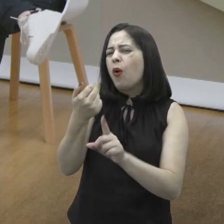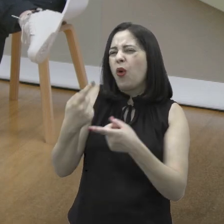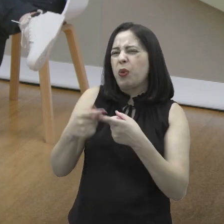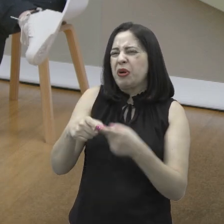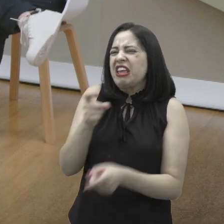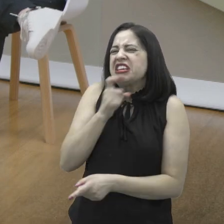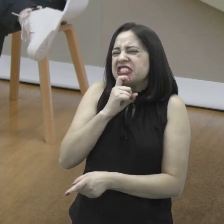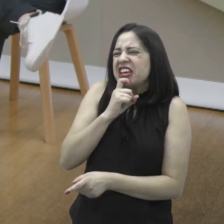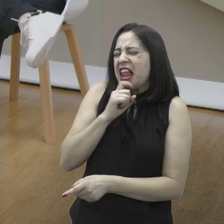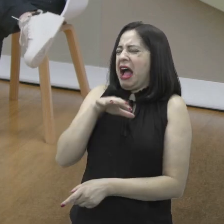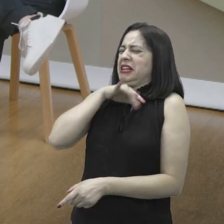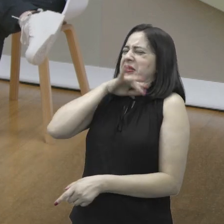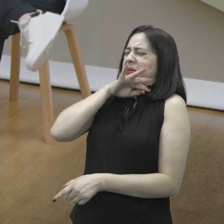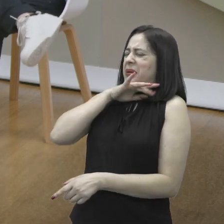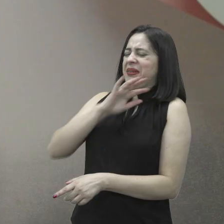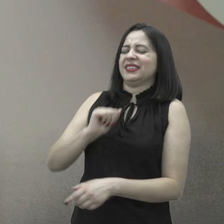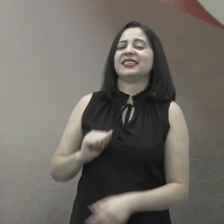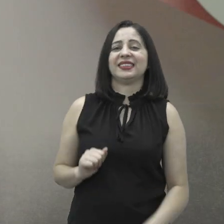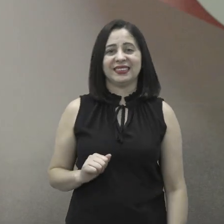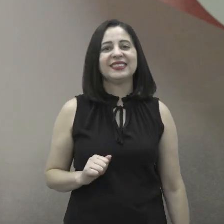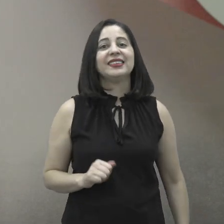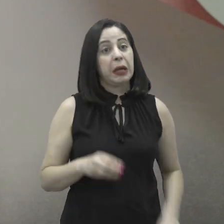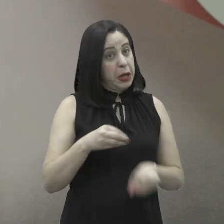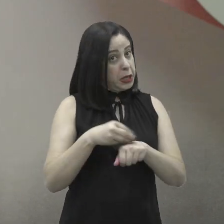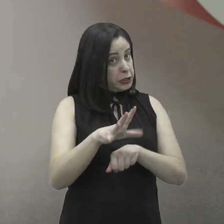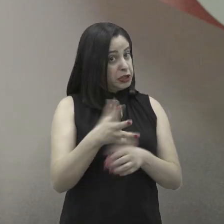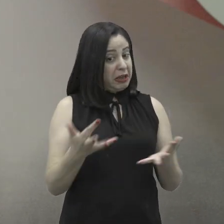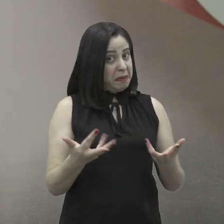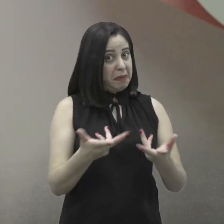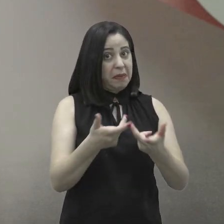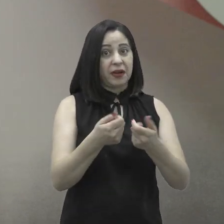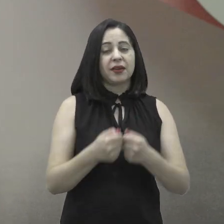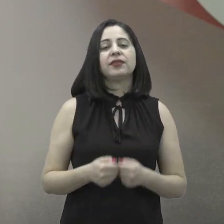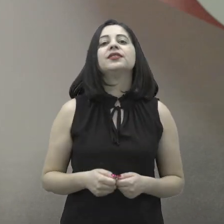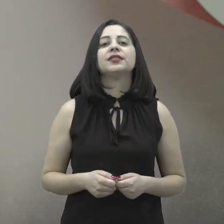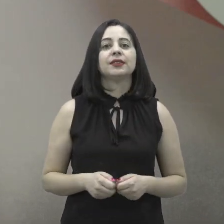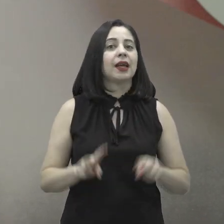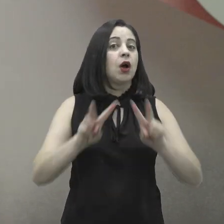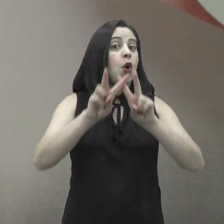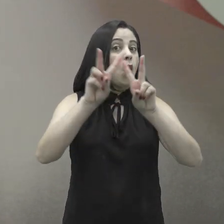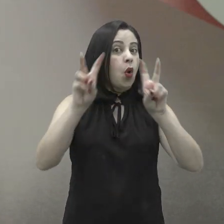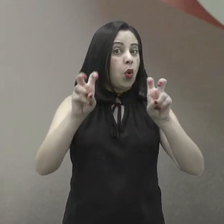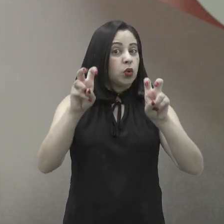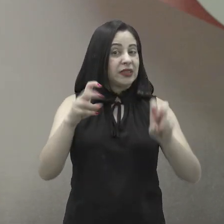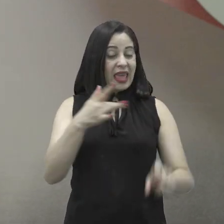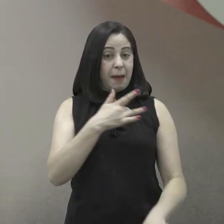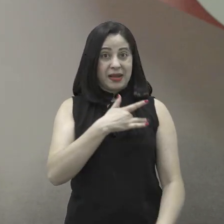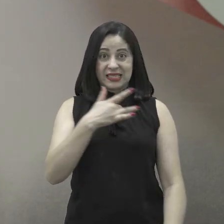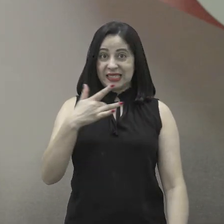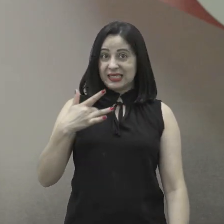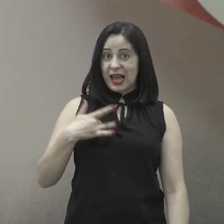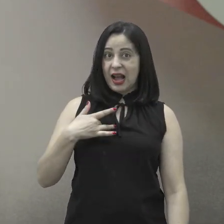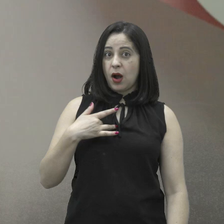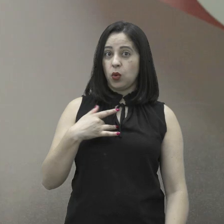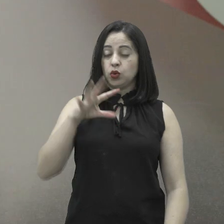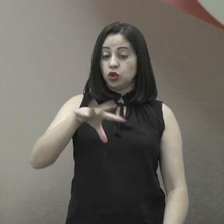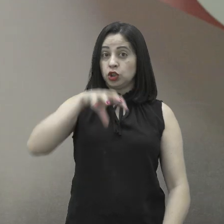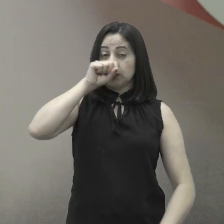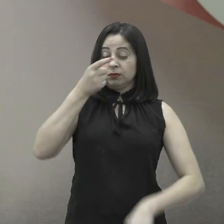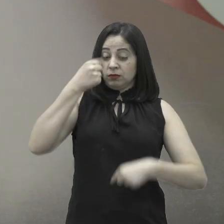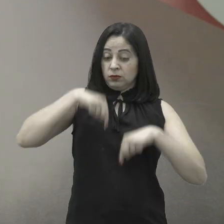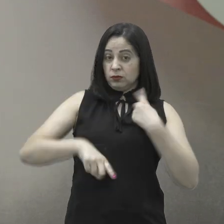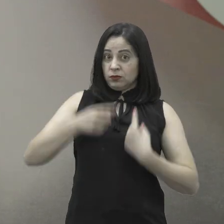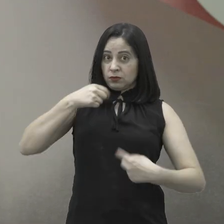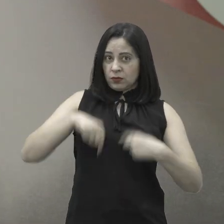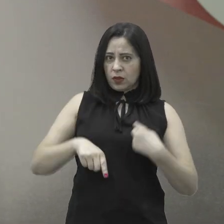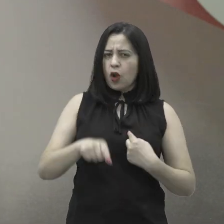não dá certo, né? É verdade. Mas tá bom, ótima dica. E quando o assunto é saúde respiratória, você sabe